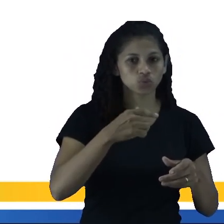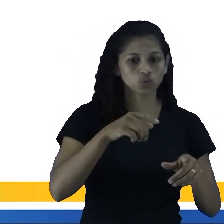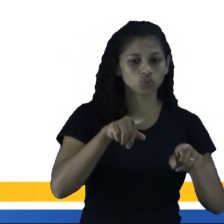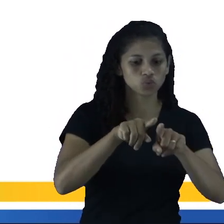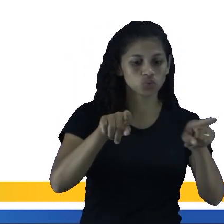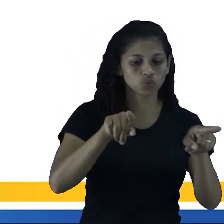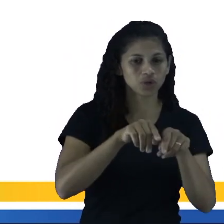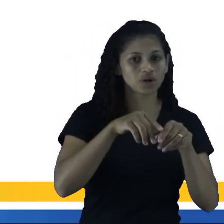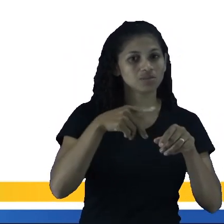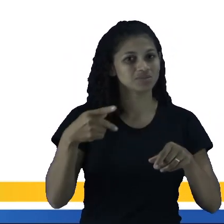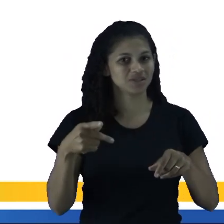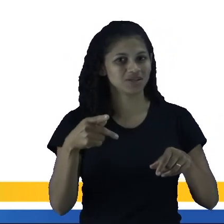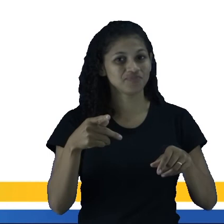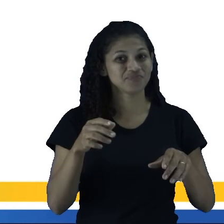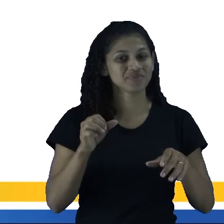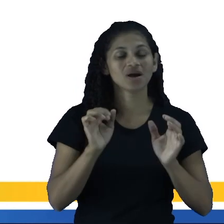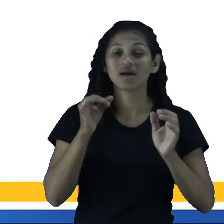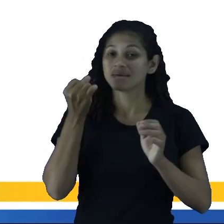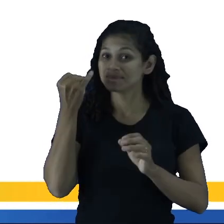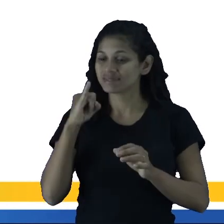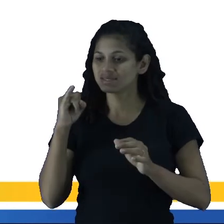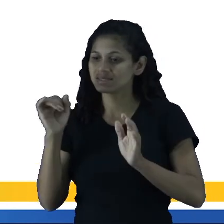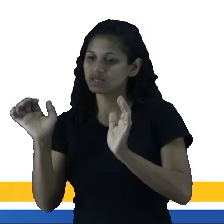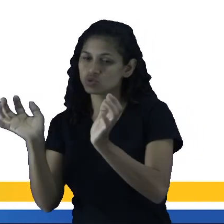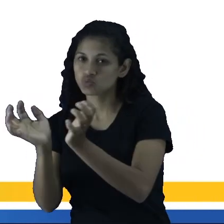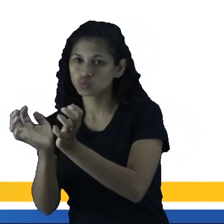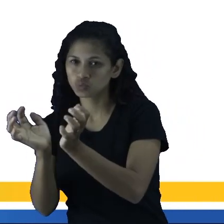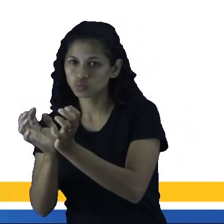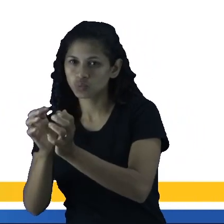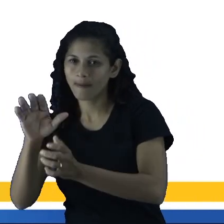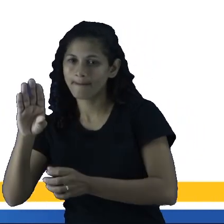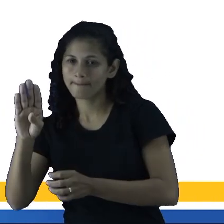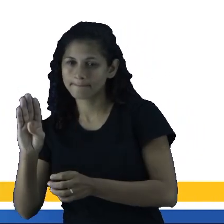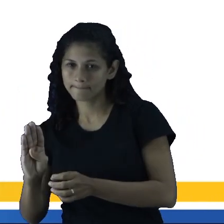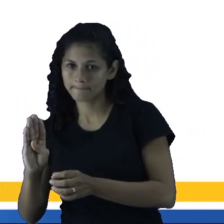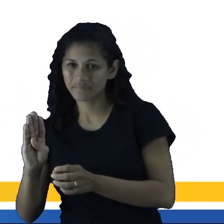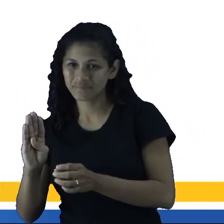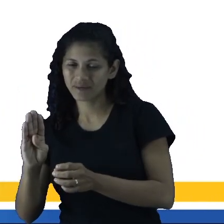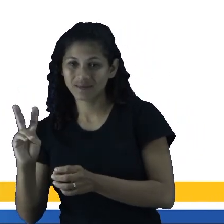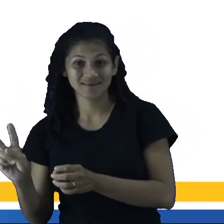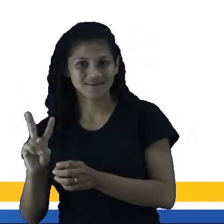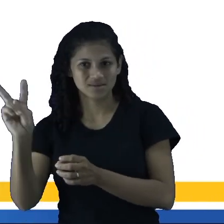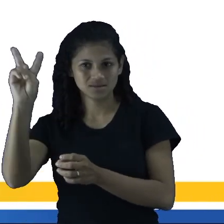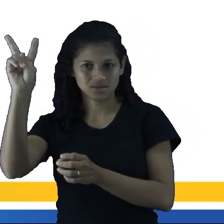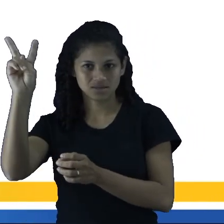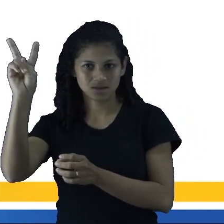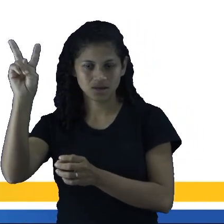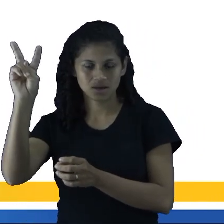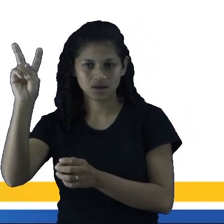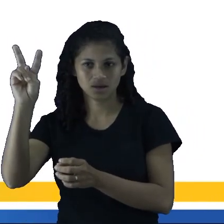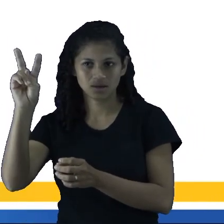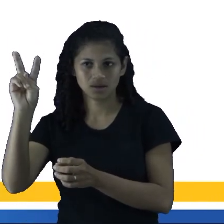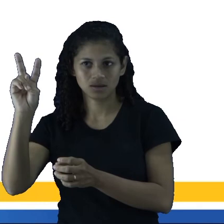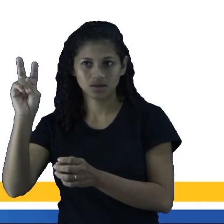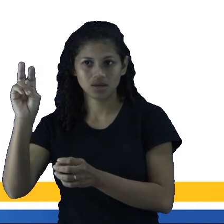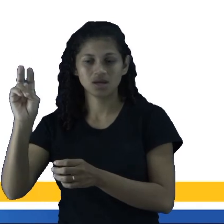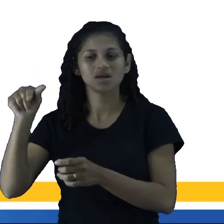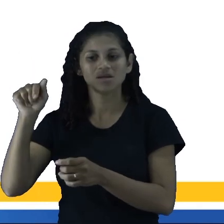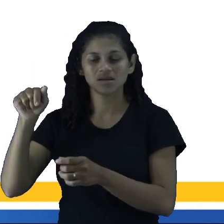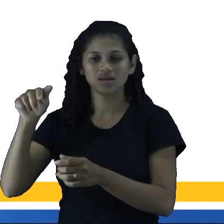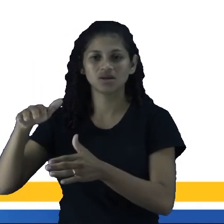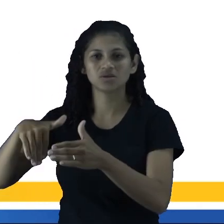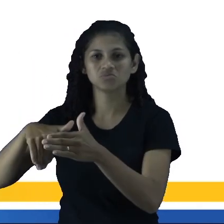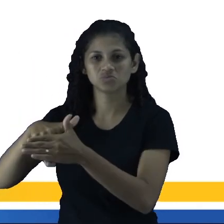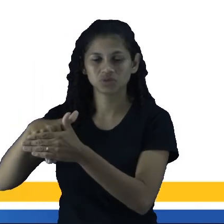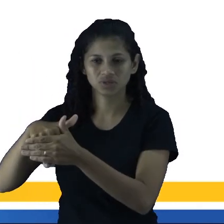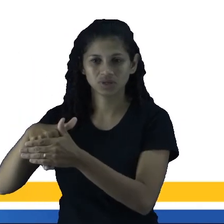B ganha, já muda totalmente. Ok? Dependendo da escolha, o mando de campo fica específico. Se tu trocar, vai